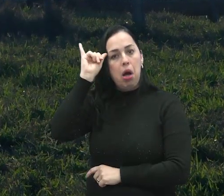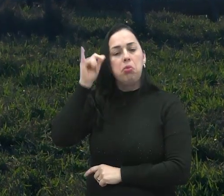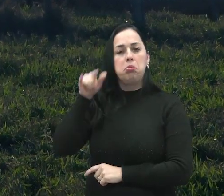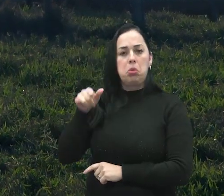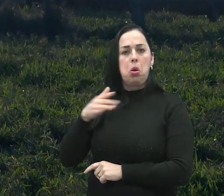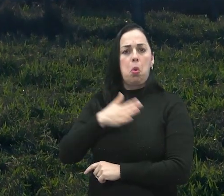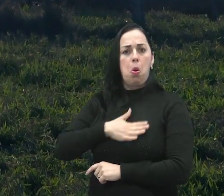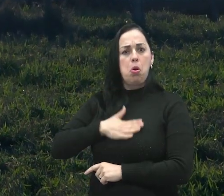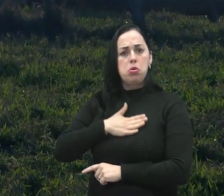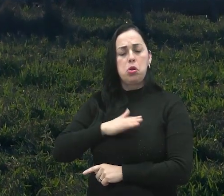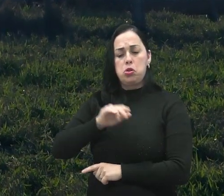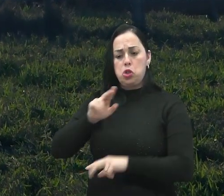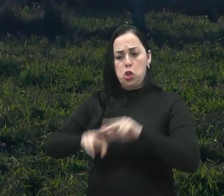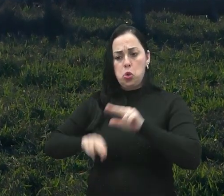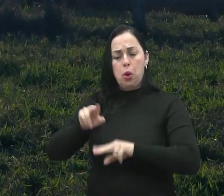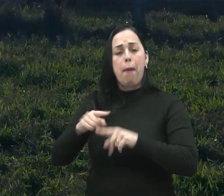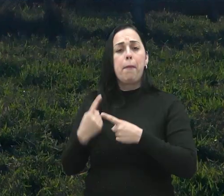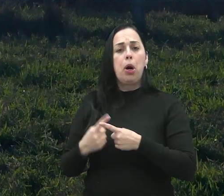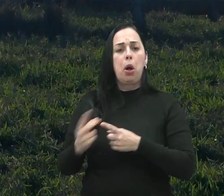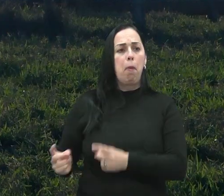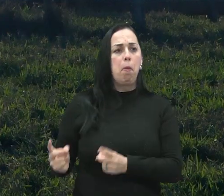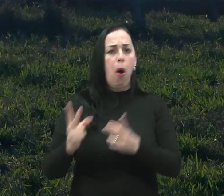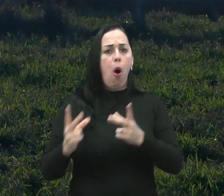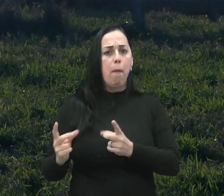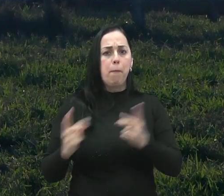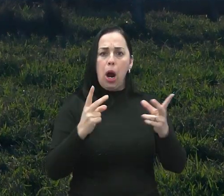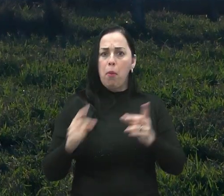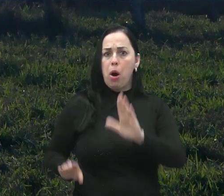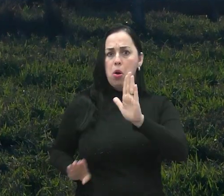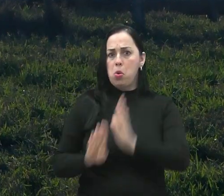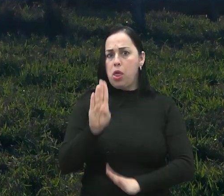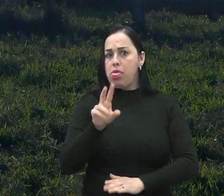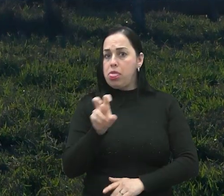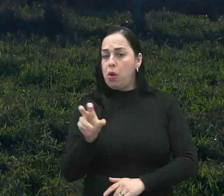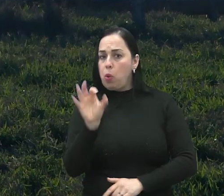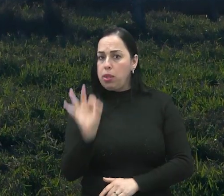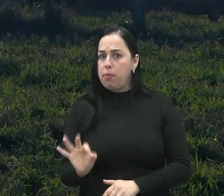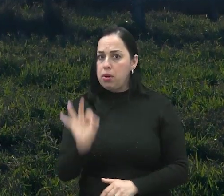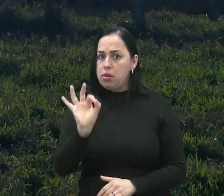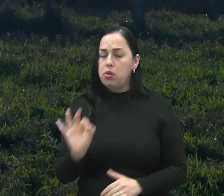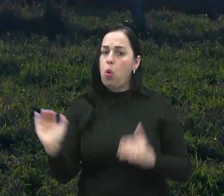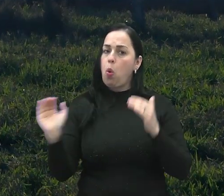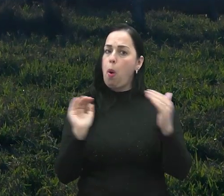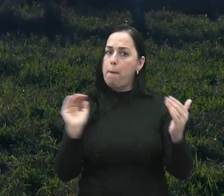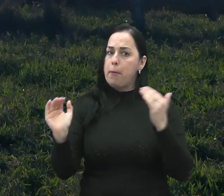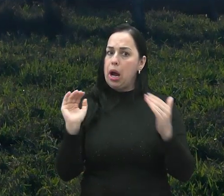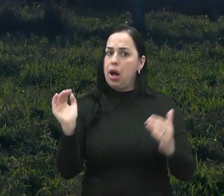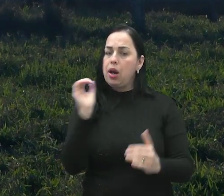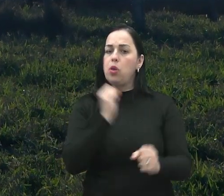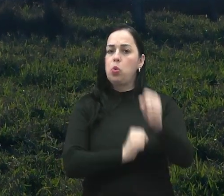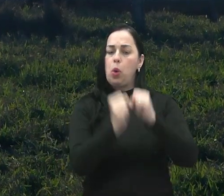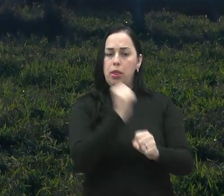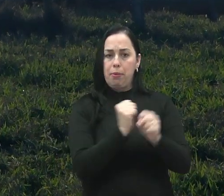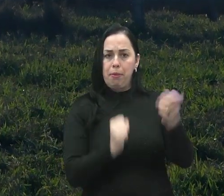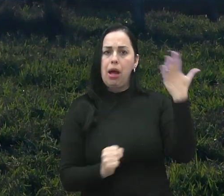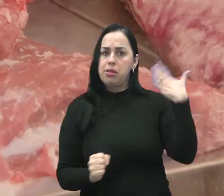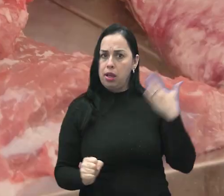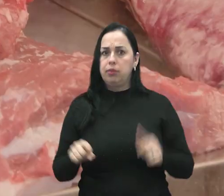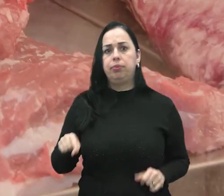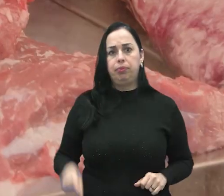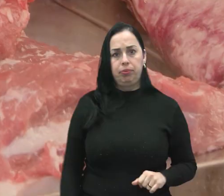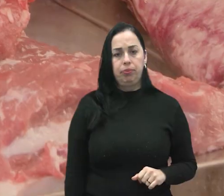junho. É que as exportações tiveram um aumento de 50% em comparação com o mesmo período do ano